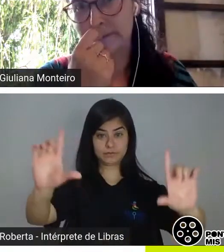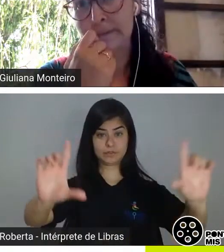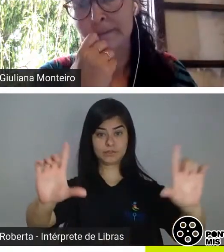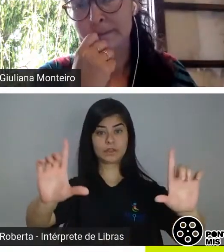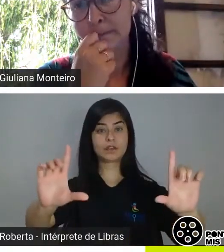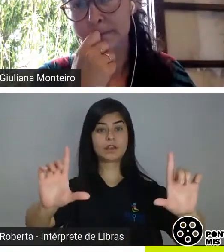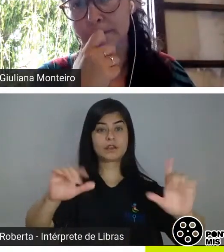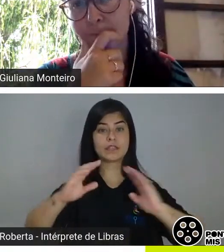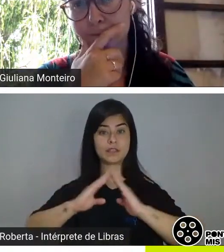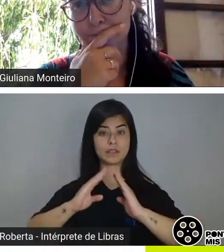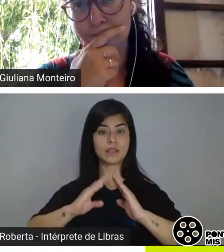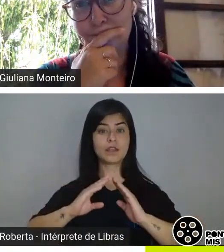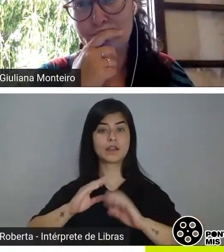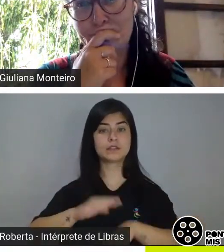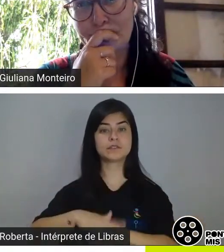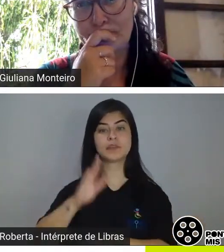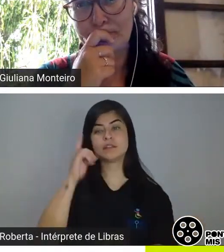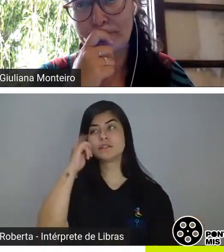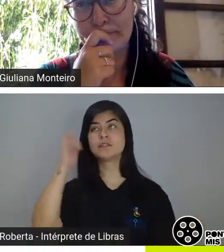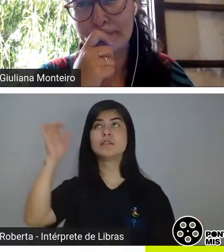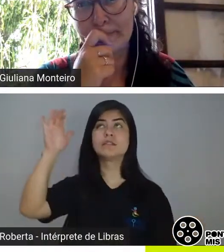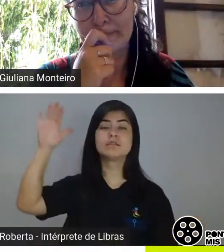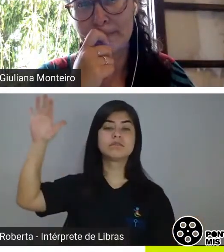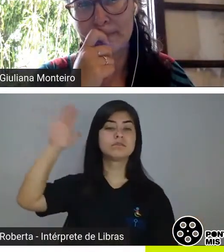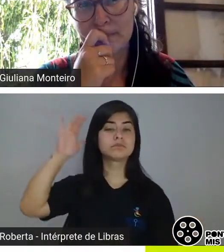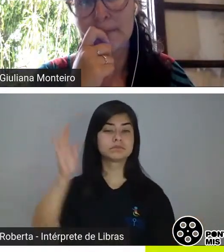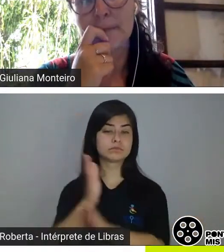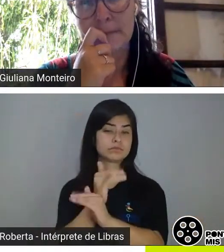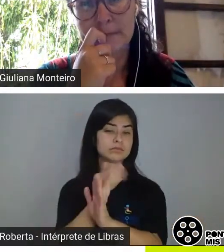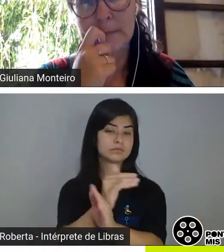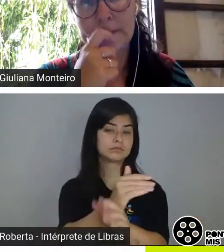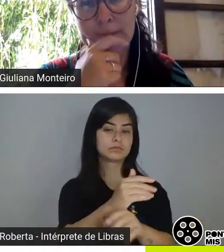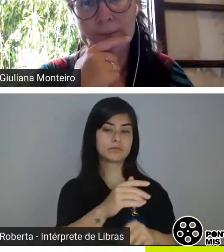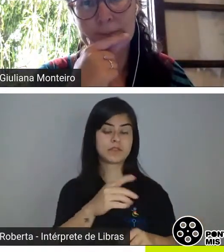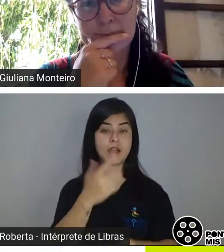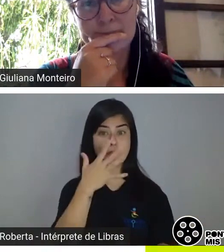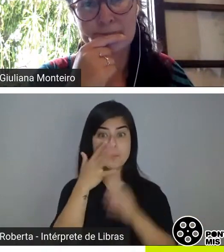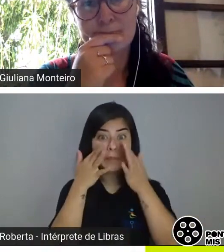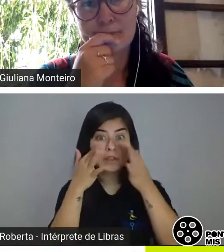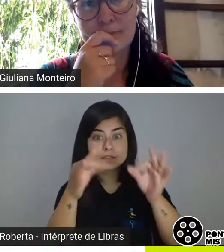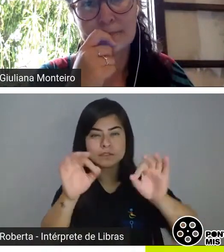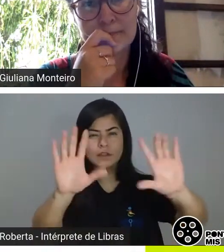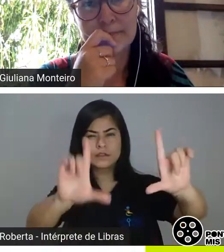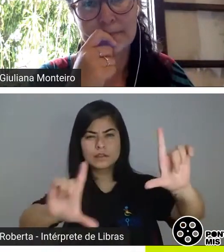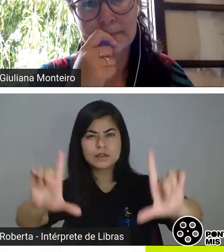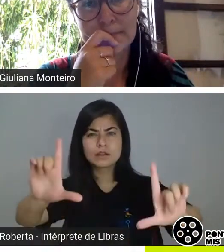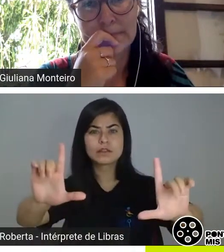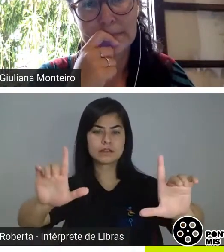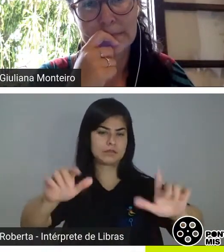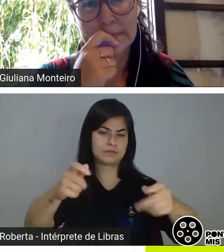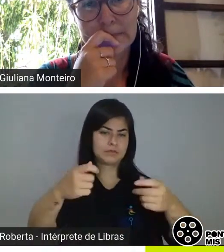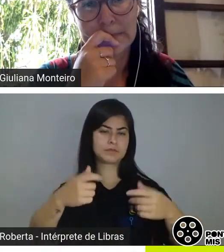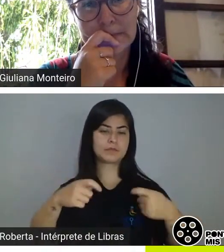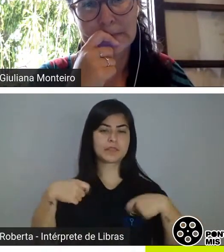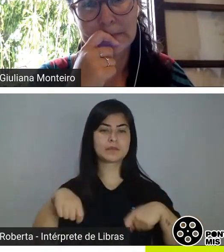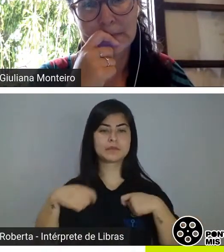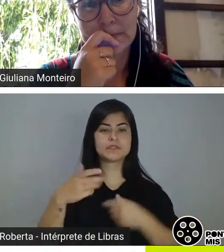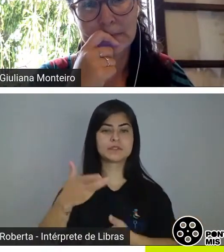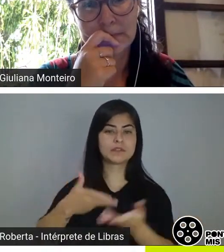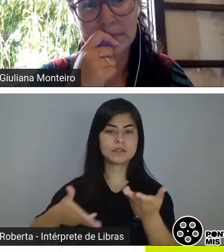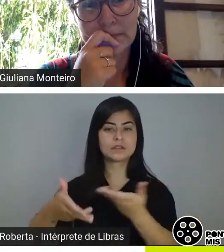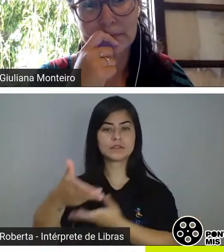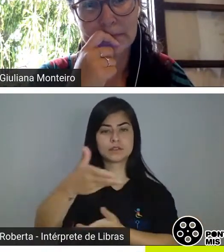em casa é mais dispersivo, não presta tanta atenção na imagem, ele precisa da reiteração